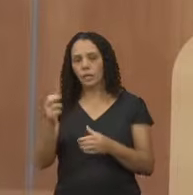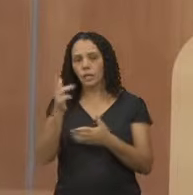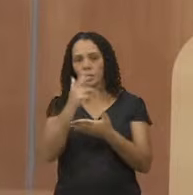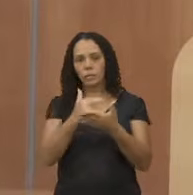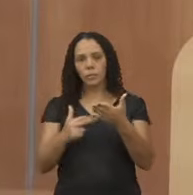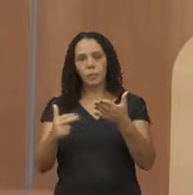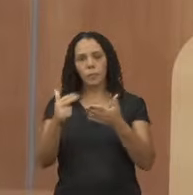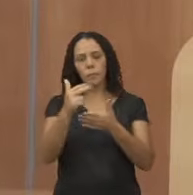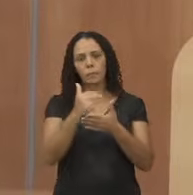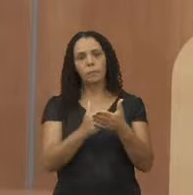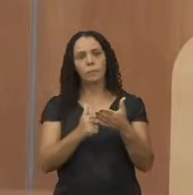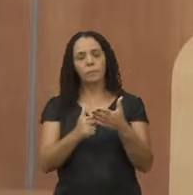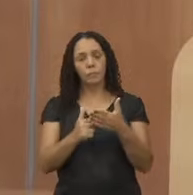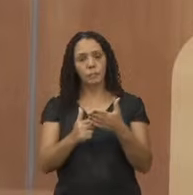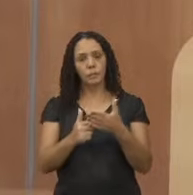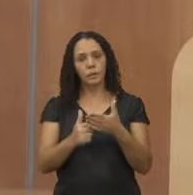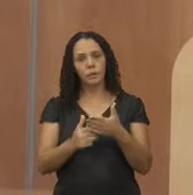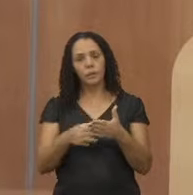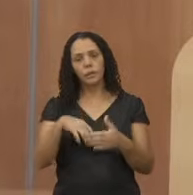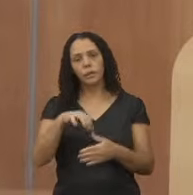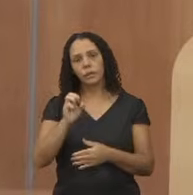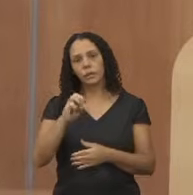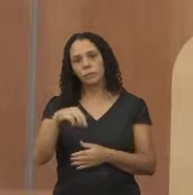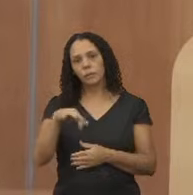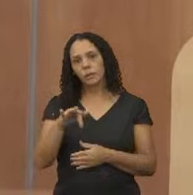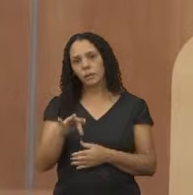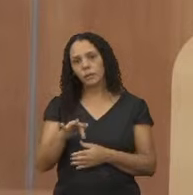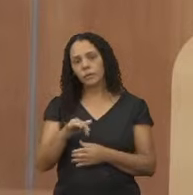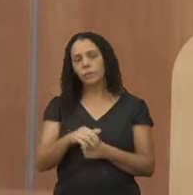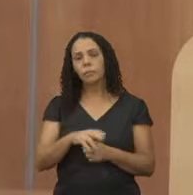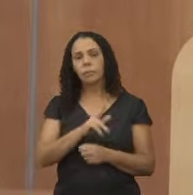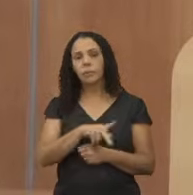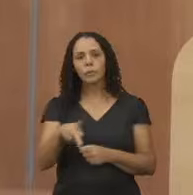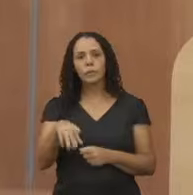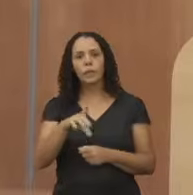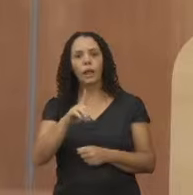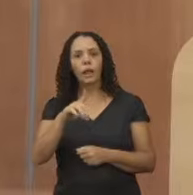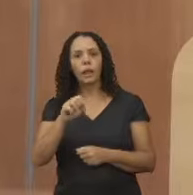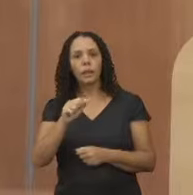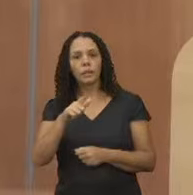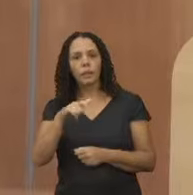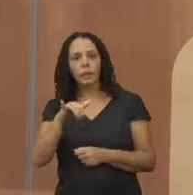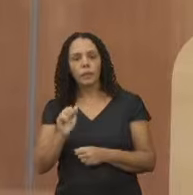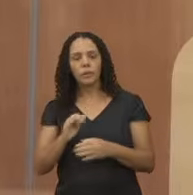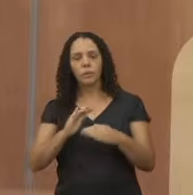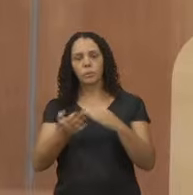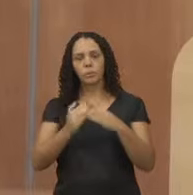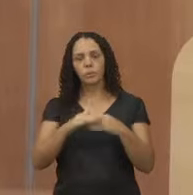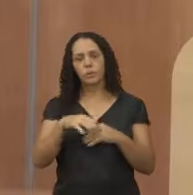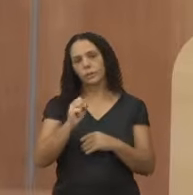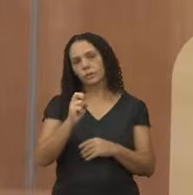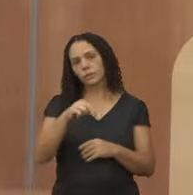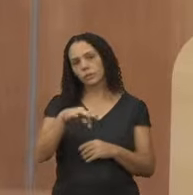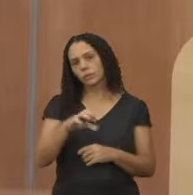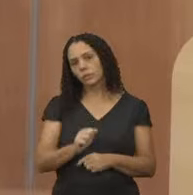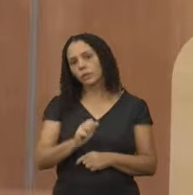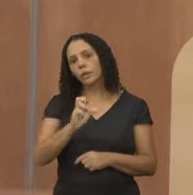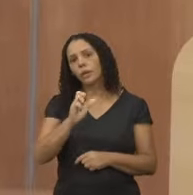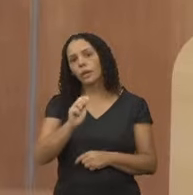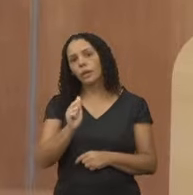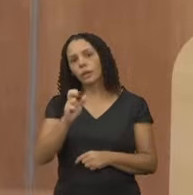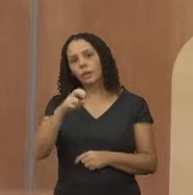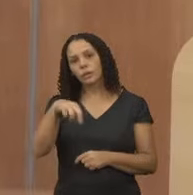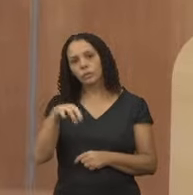na EMEIF, professora Adélia Pereira Braz Rossi, localizada no bairro Santo Antônio da Boa Vista, do